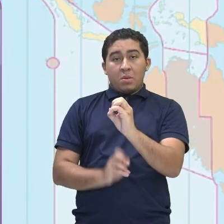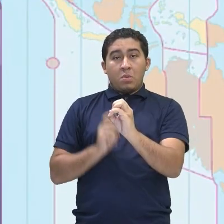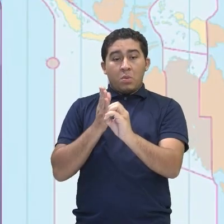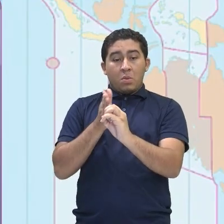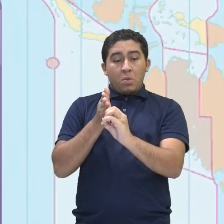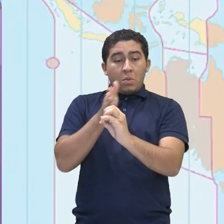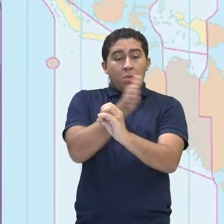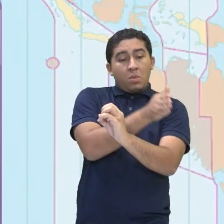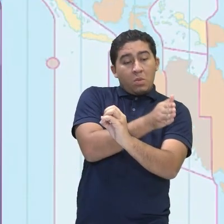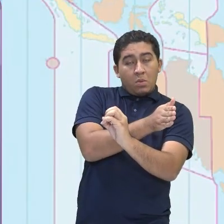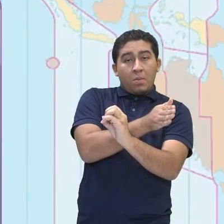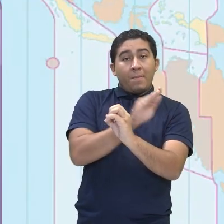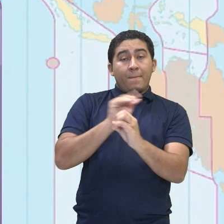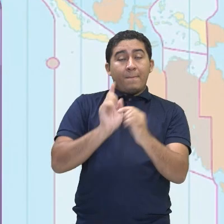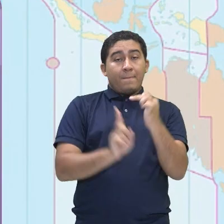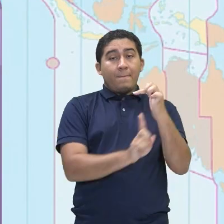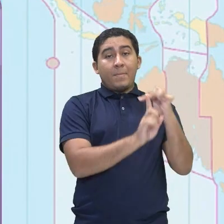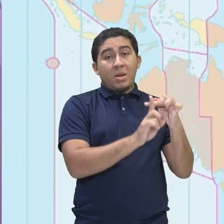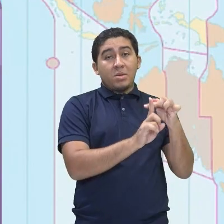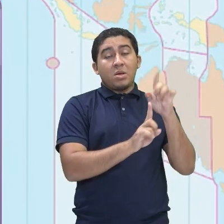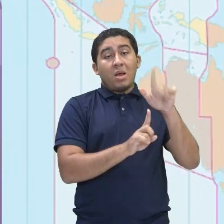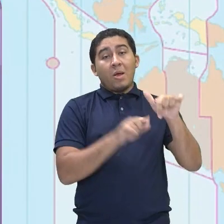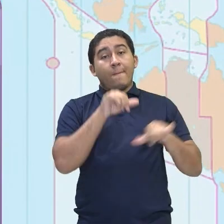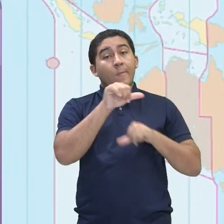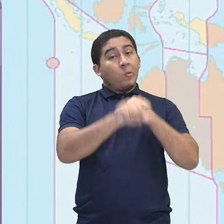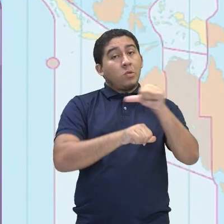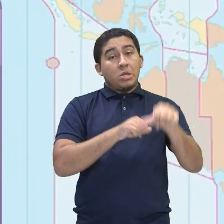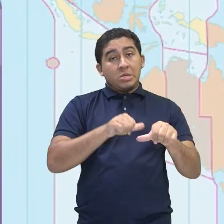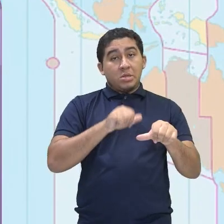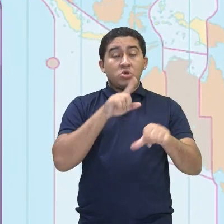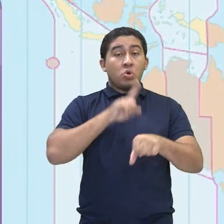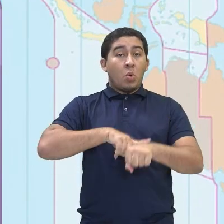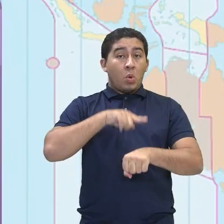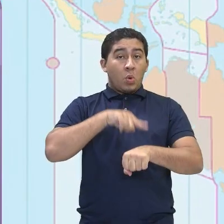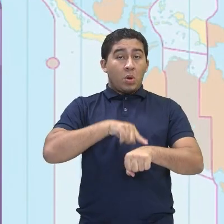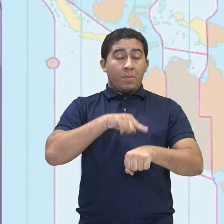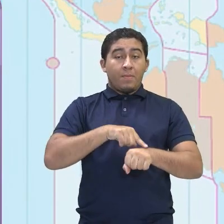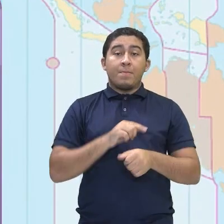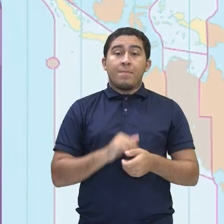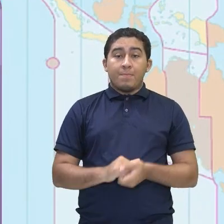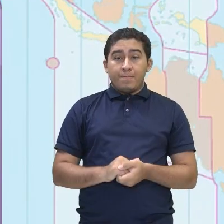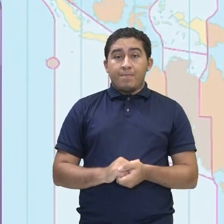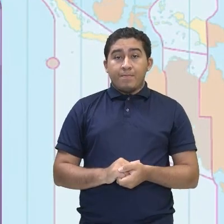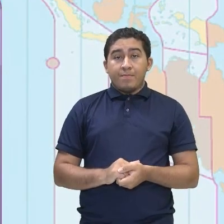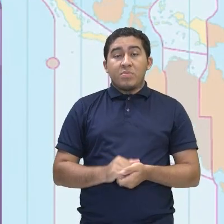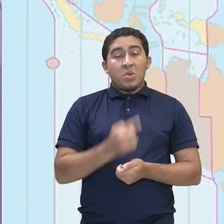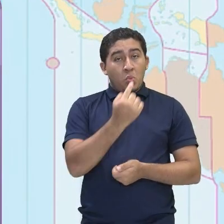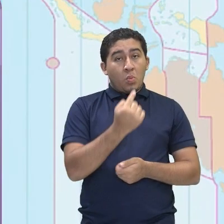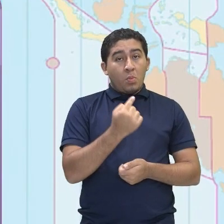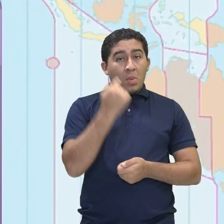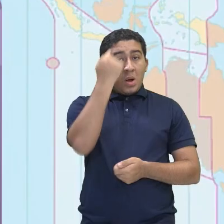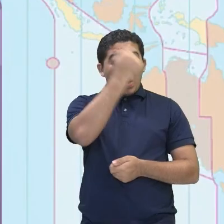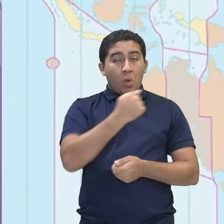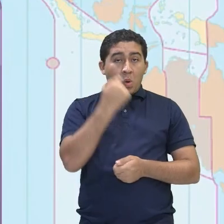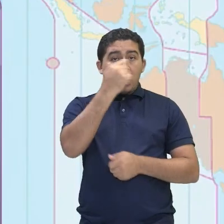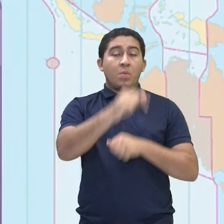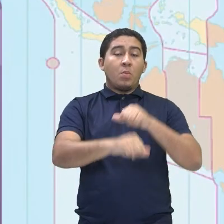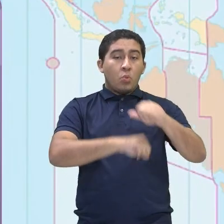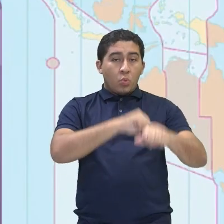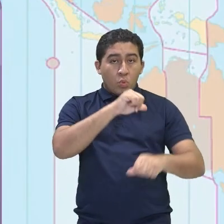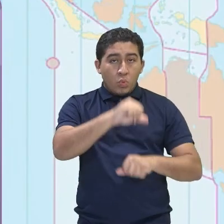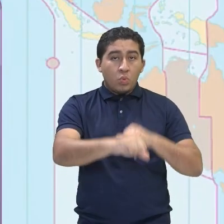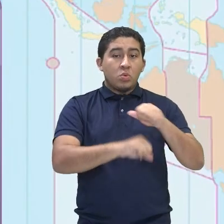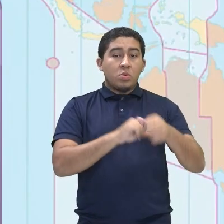vamos observar as mudanças de horário, tá bom? A cada 1 hora. Então, eu vou mudando